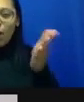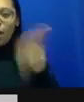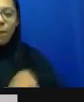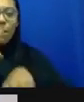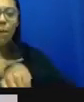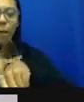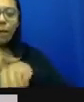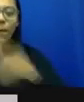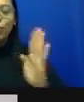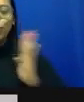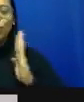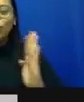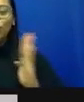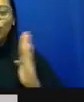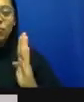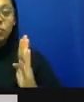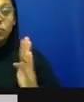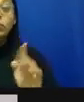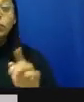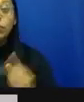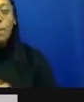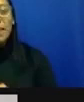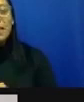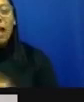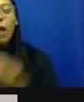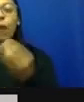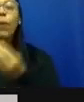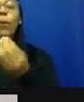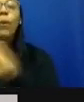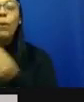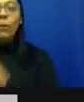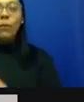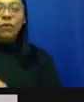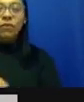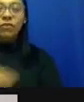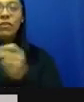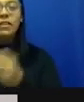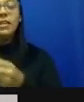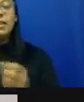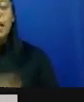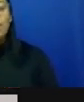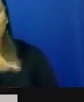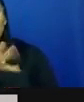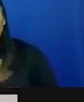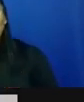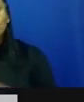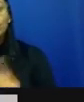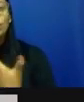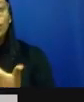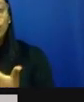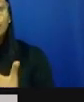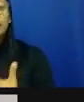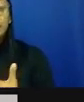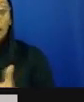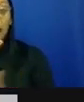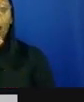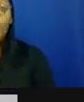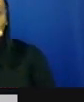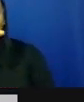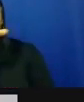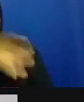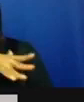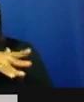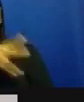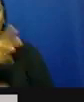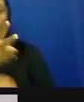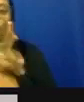de crianças e adolescentes vítimas de crimes de natureza sexual, vítimas de quaisquer espécies de violências. E